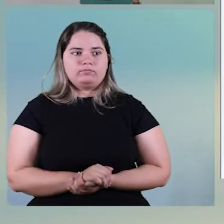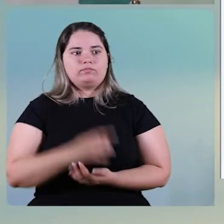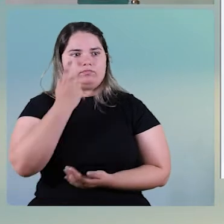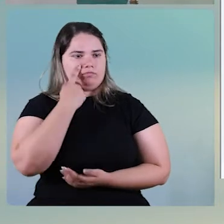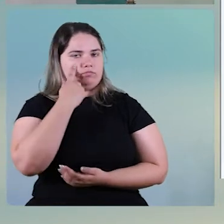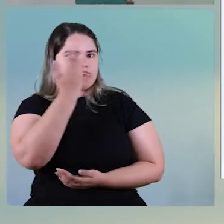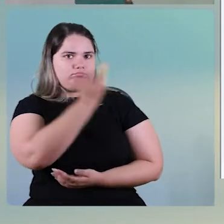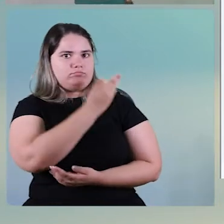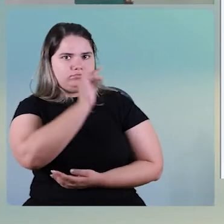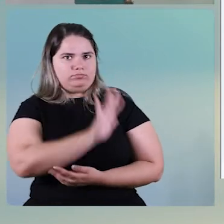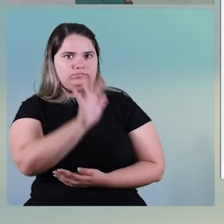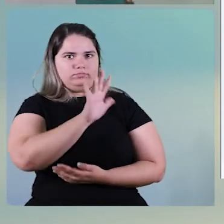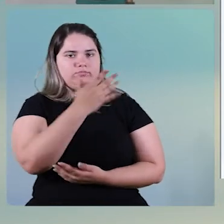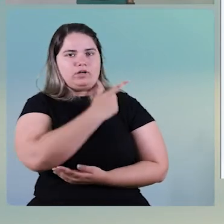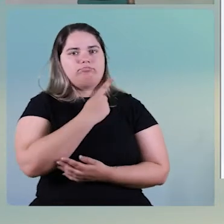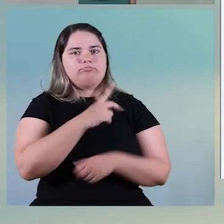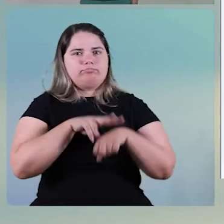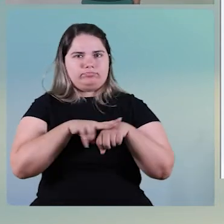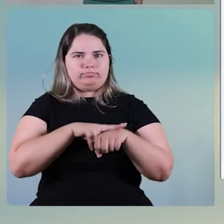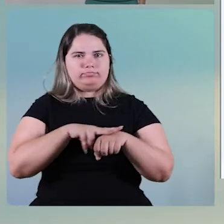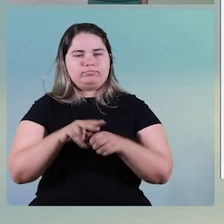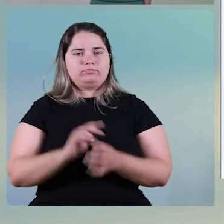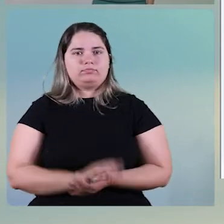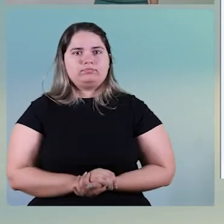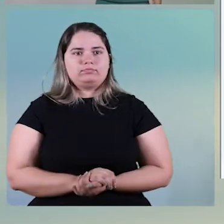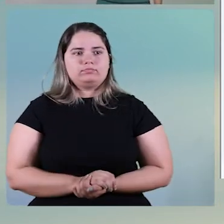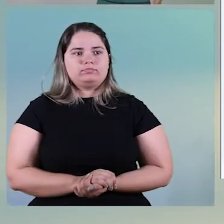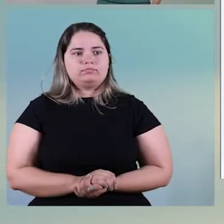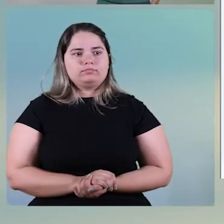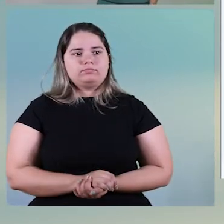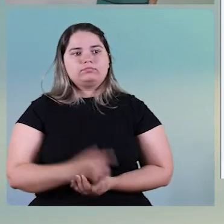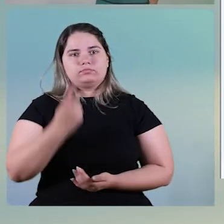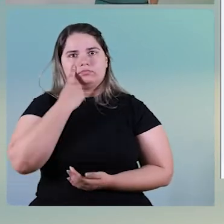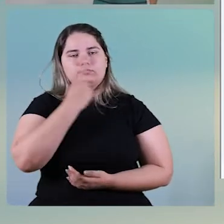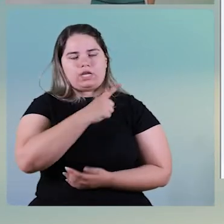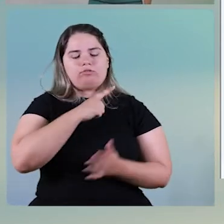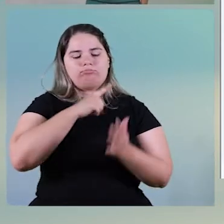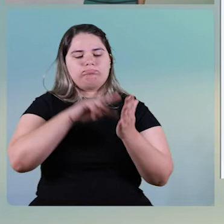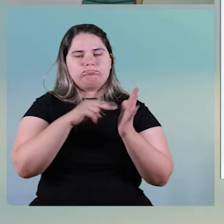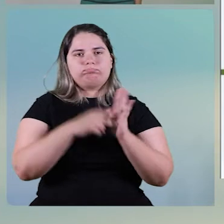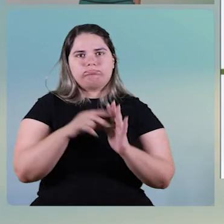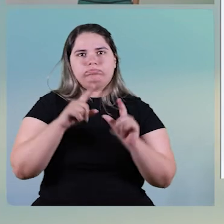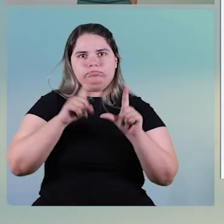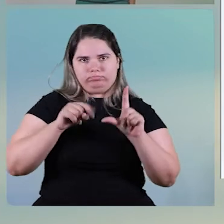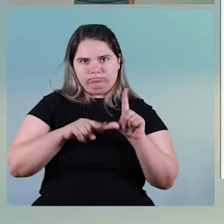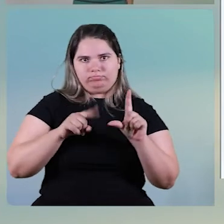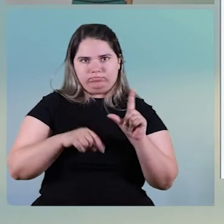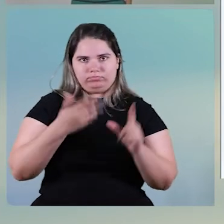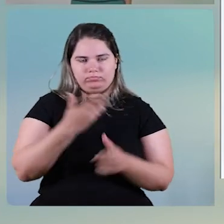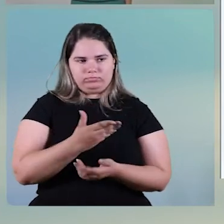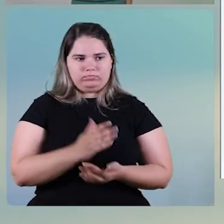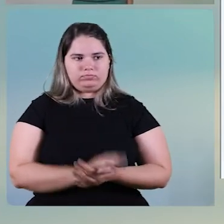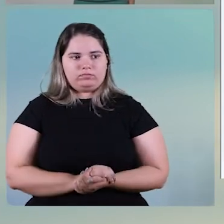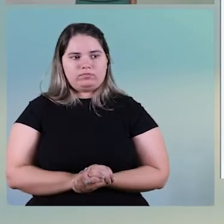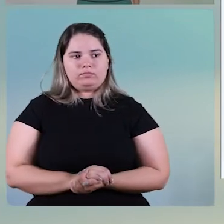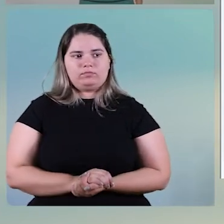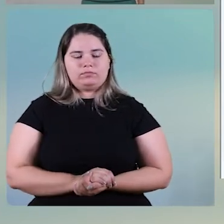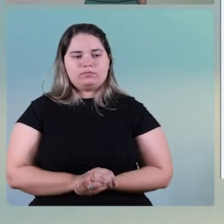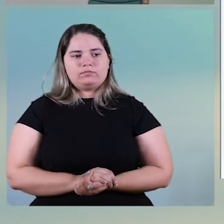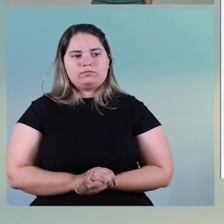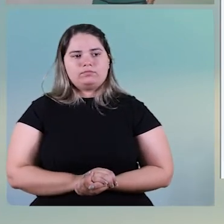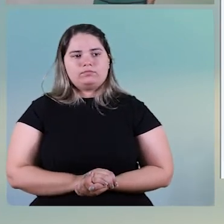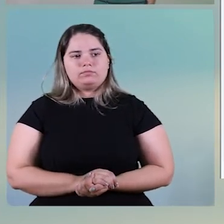a velocidade no tempo t igual a zero, e V é a velocidade final, a velocidade no instante t. Se